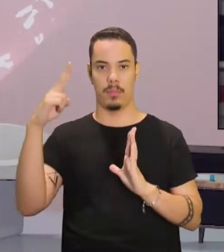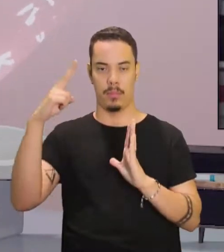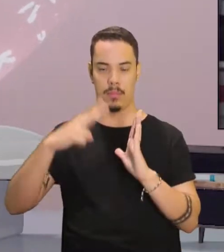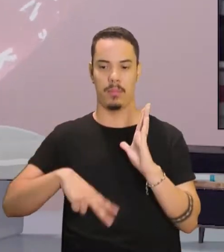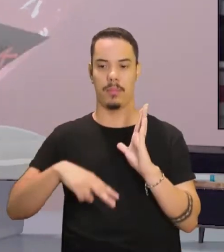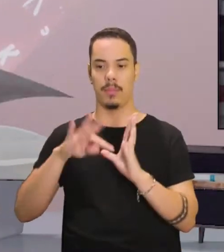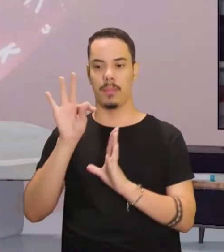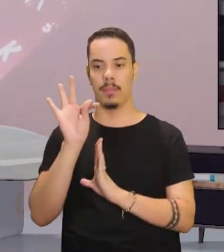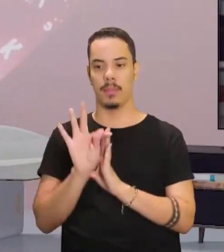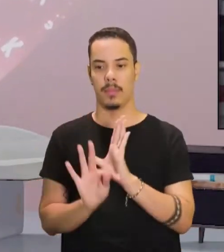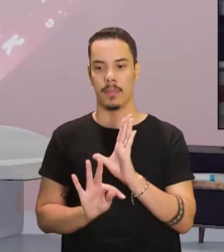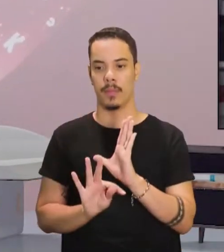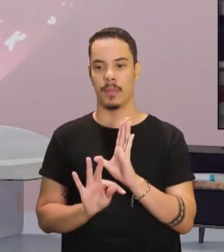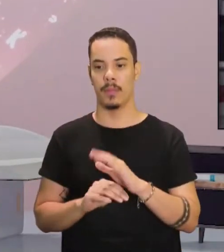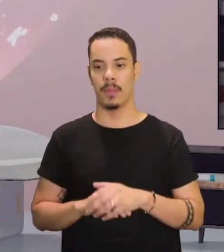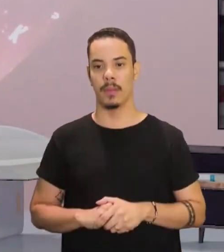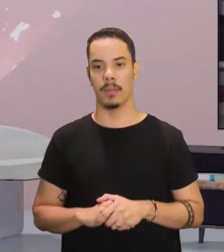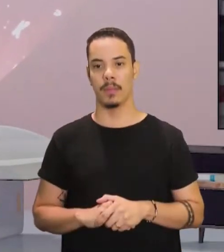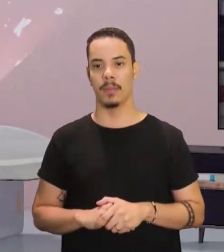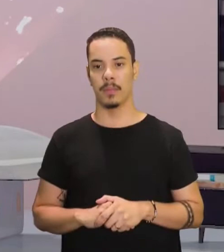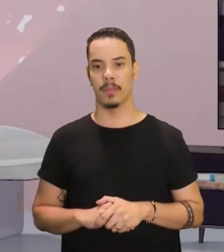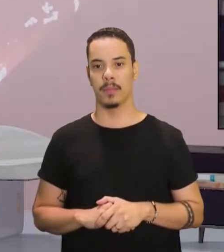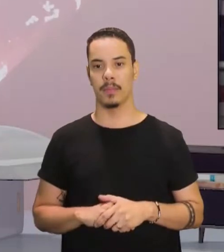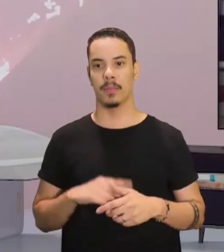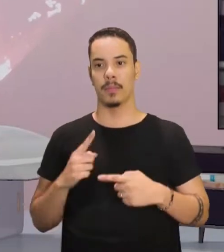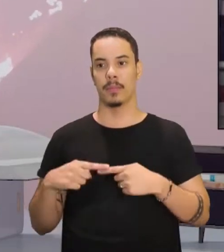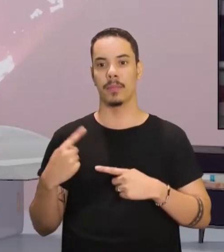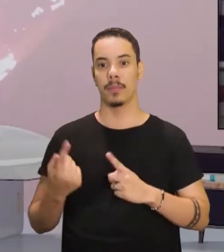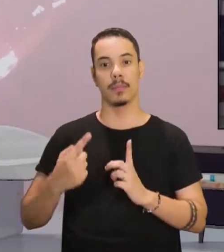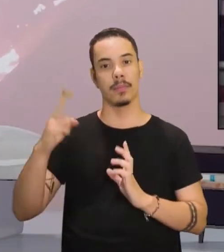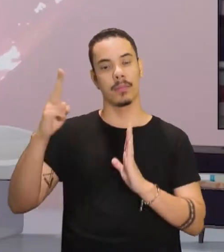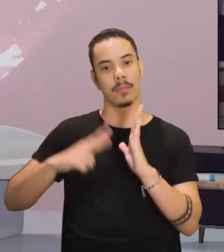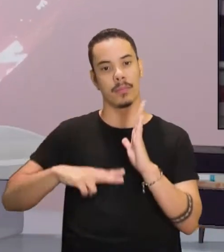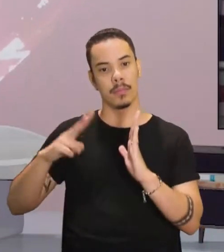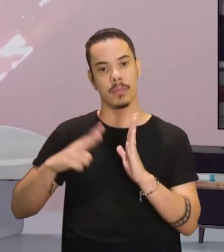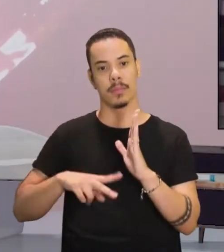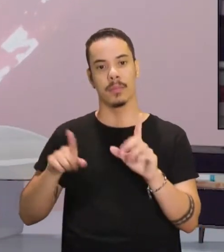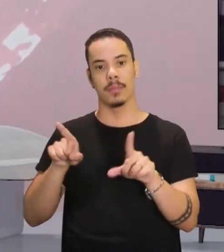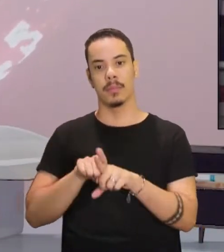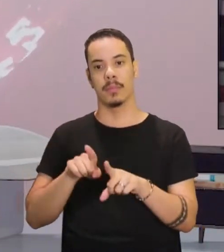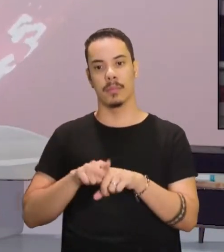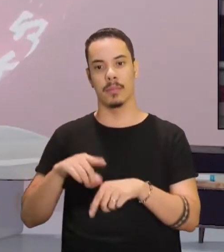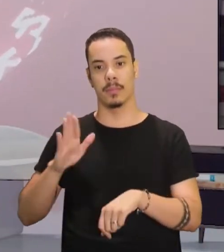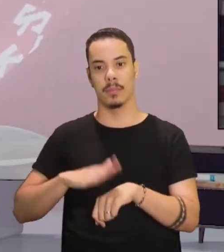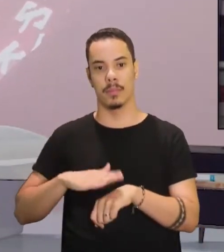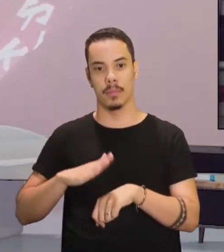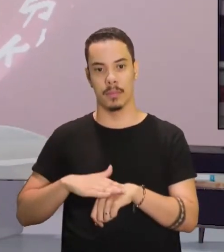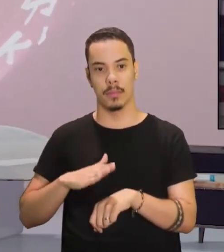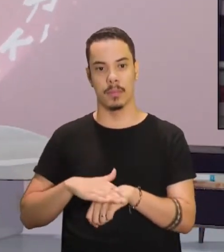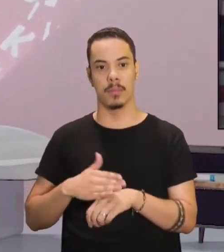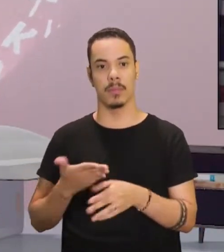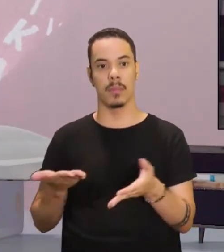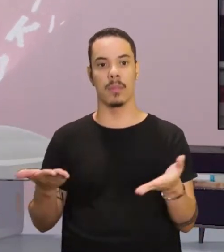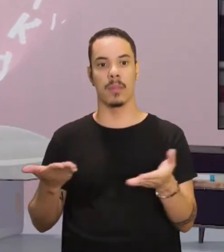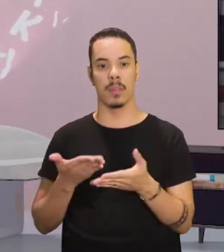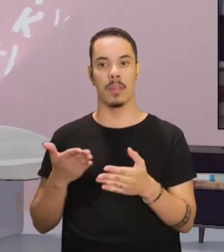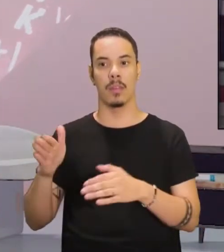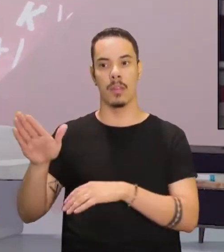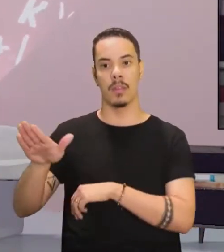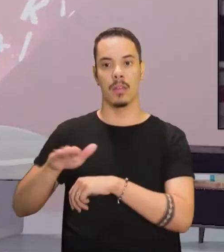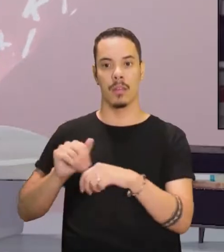tá? Desse texto, tá certo? Bom, depois da leitura, depois do nosso autor, vamos o quê? Chamar a nossa árvore